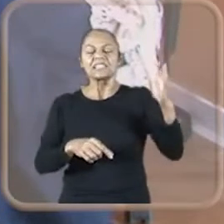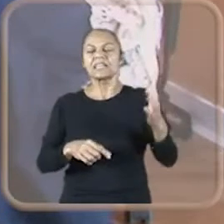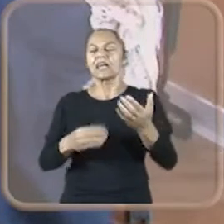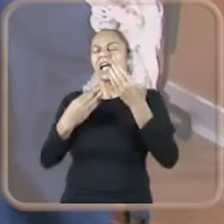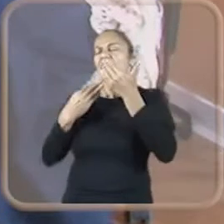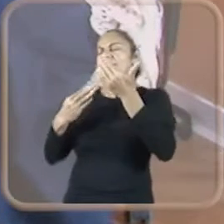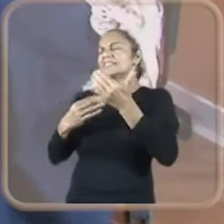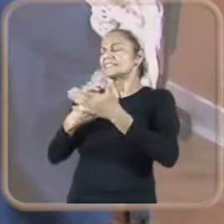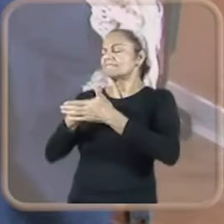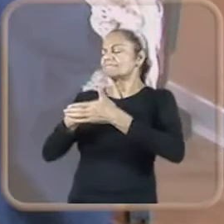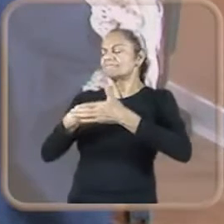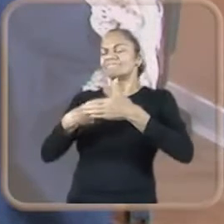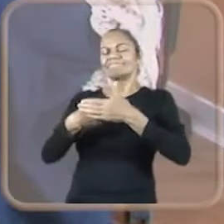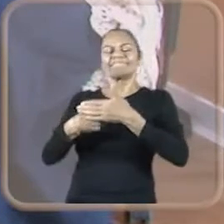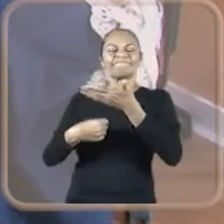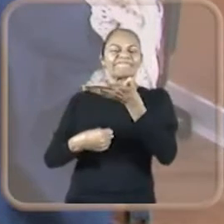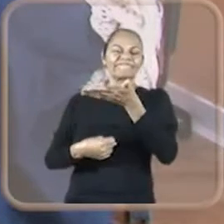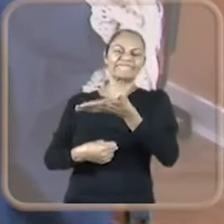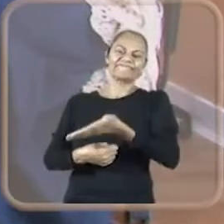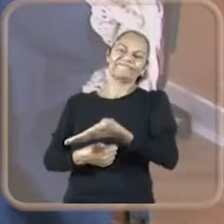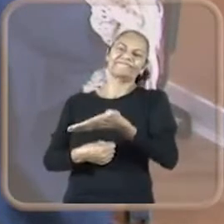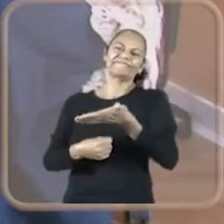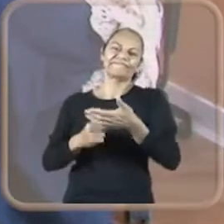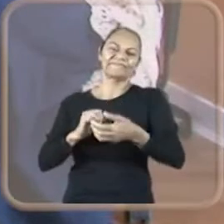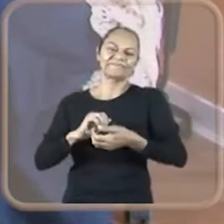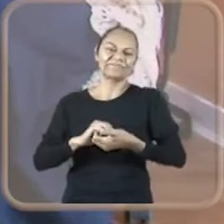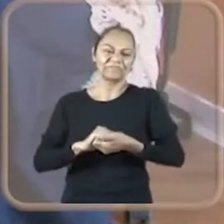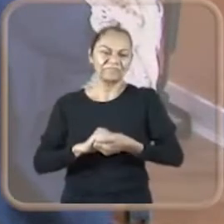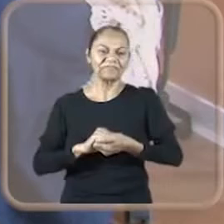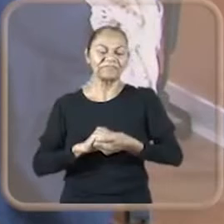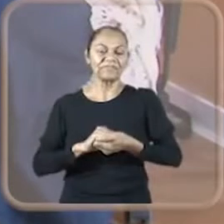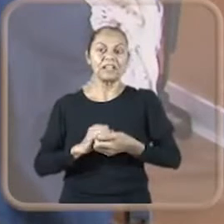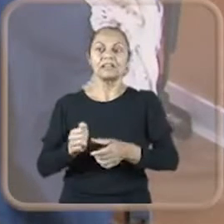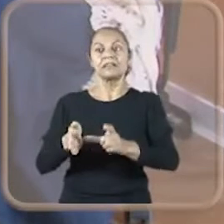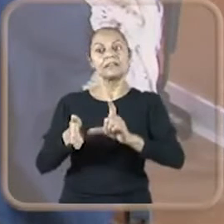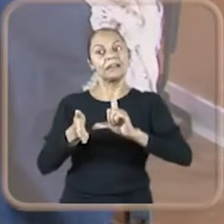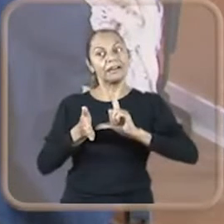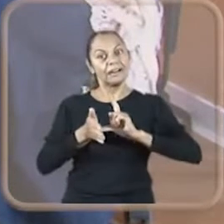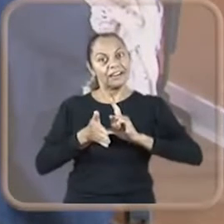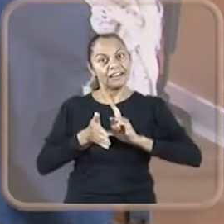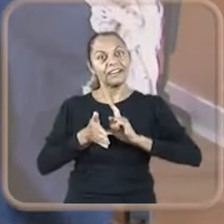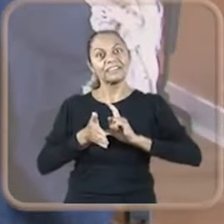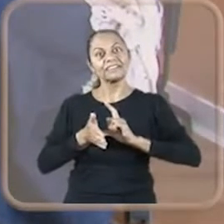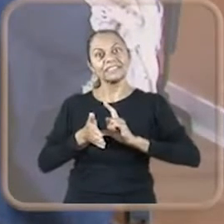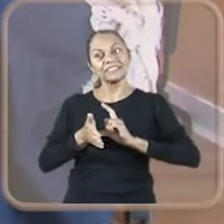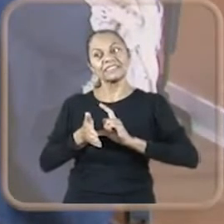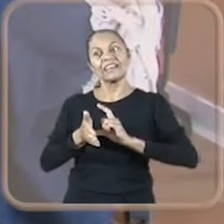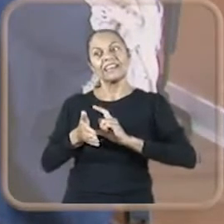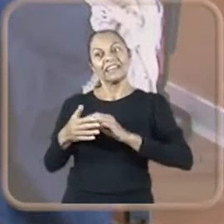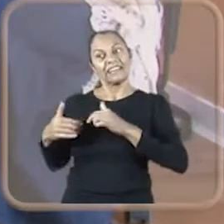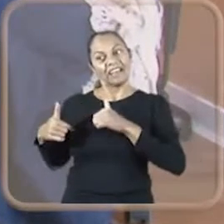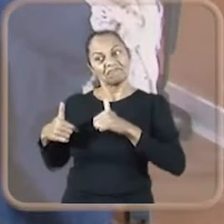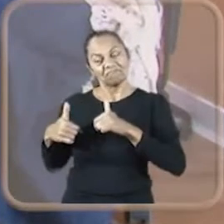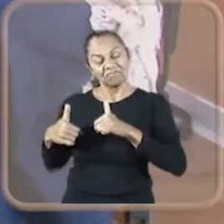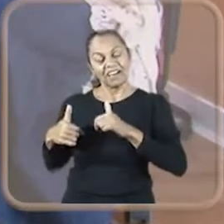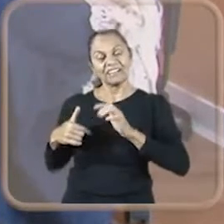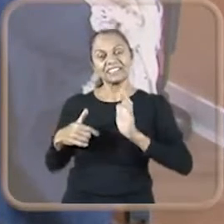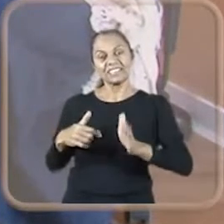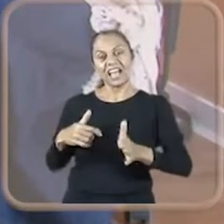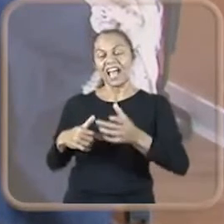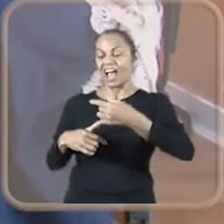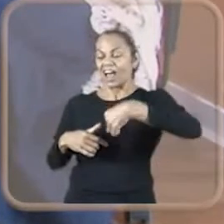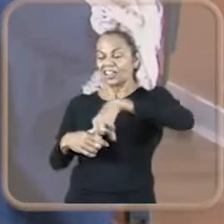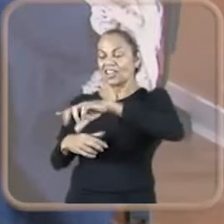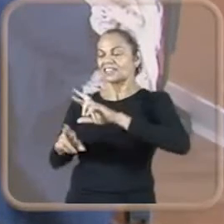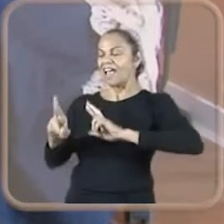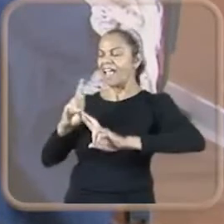quer agradecer muito, né? Eu tenho muito carinho, né, pela doutora Patrícia. Até antes, né, das